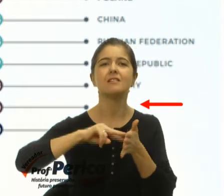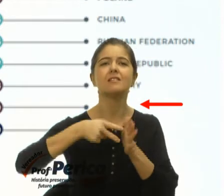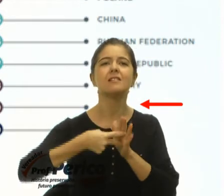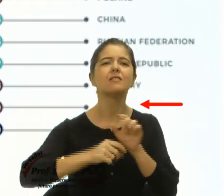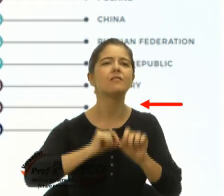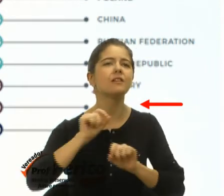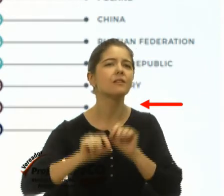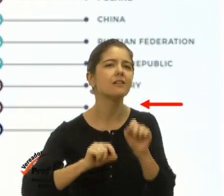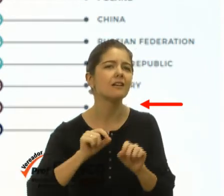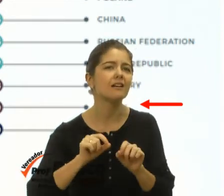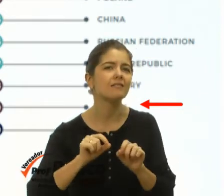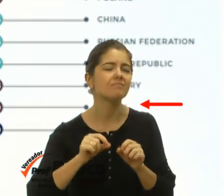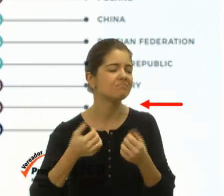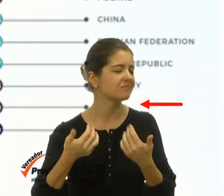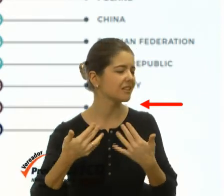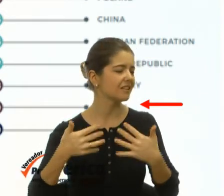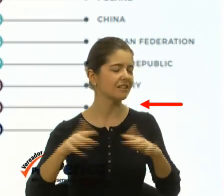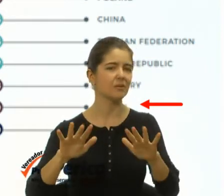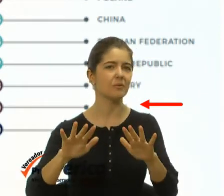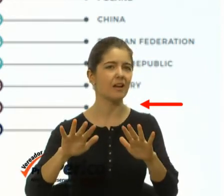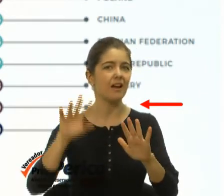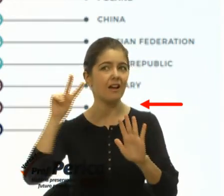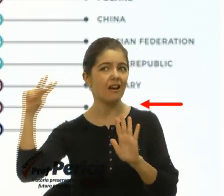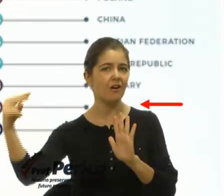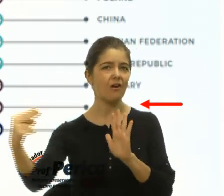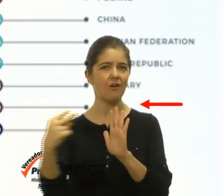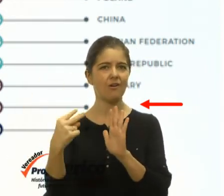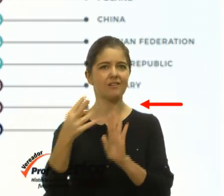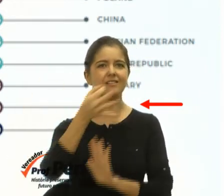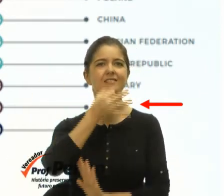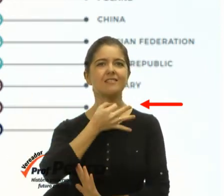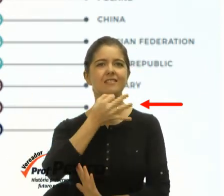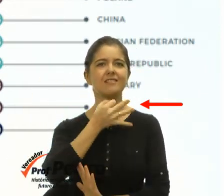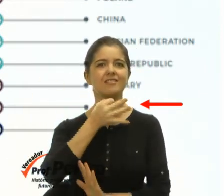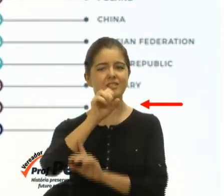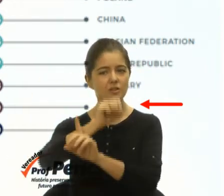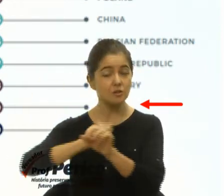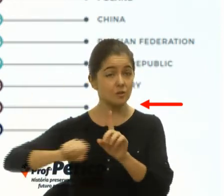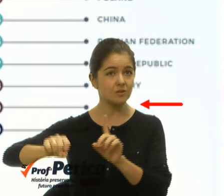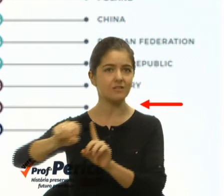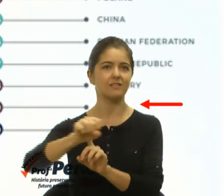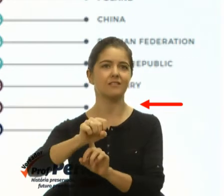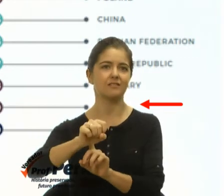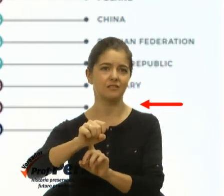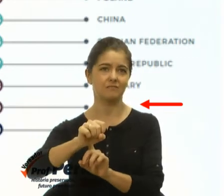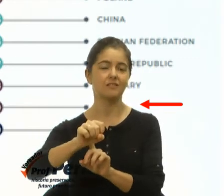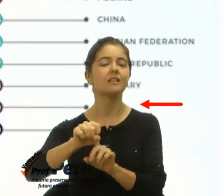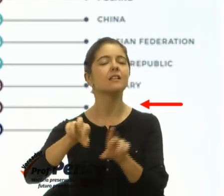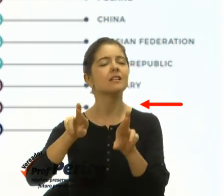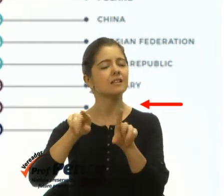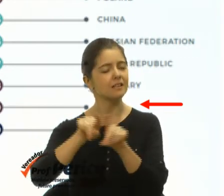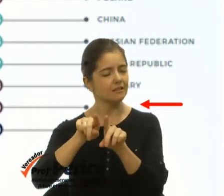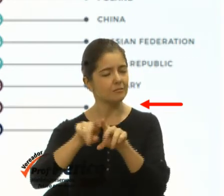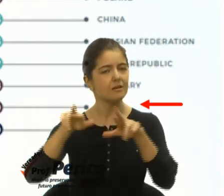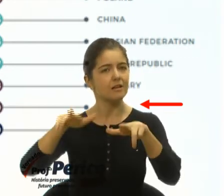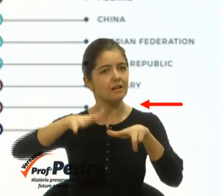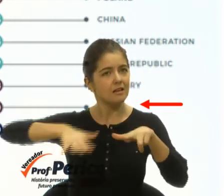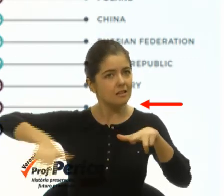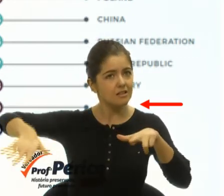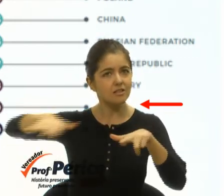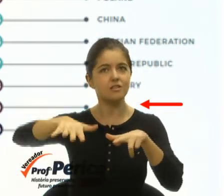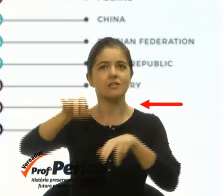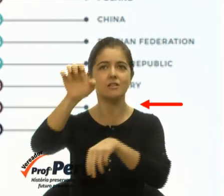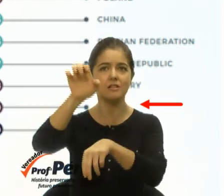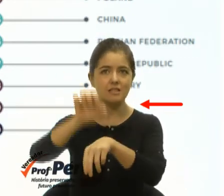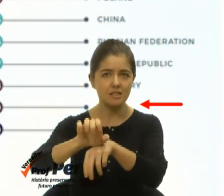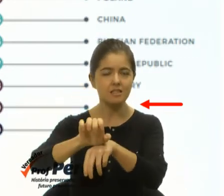mão da imagem dele propositiva para a sociedade caxiense, regional, estadual,